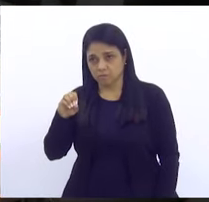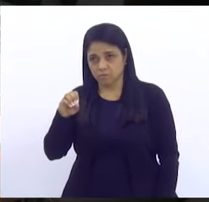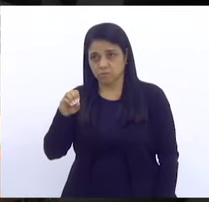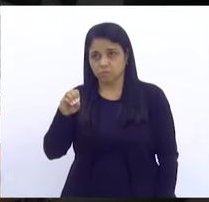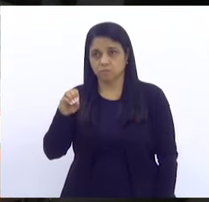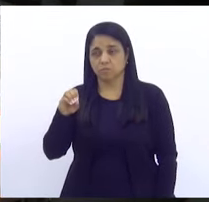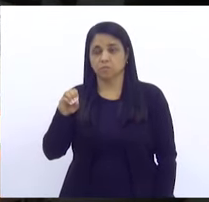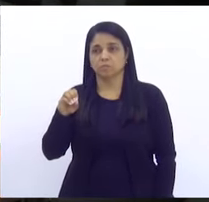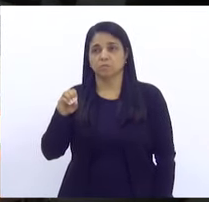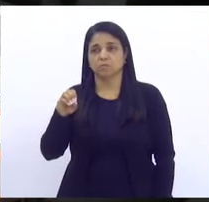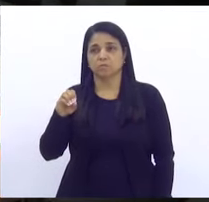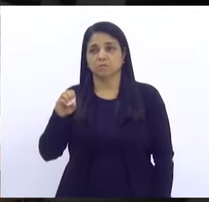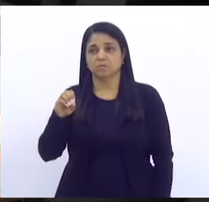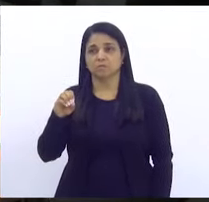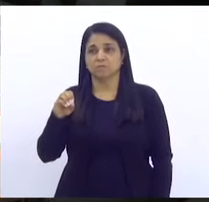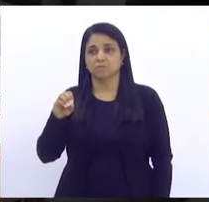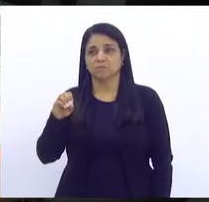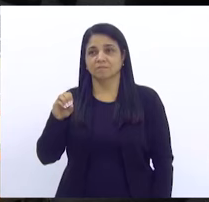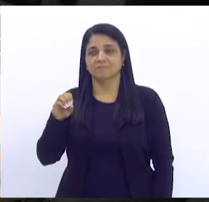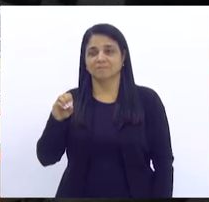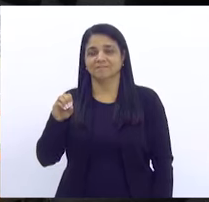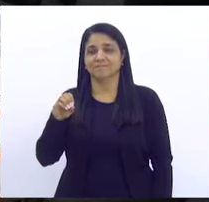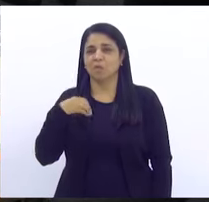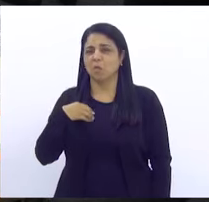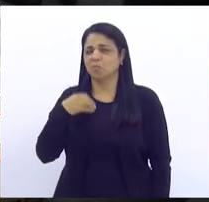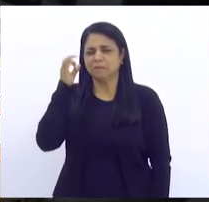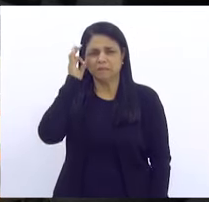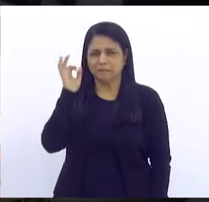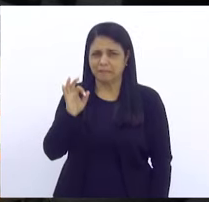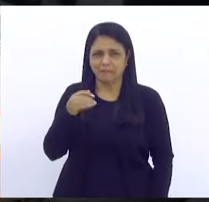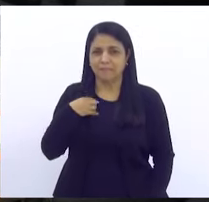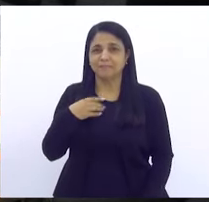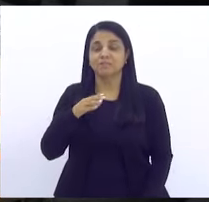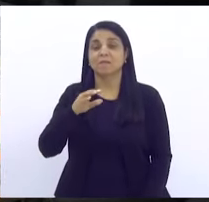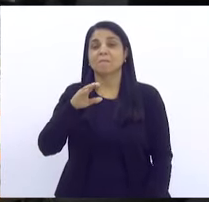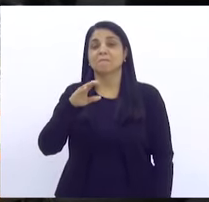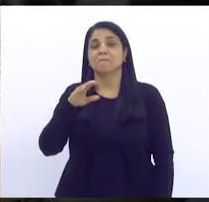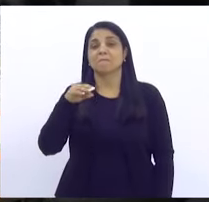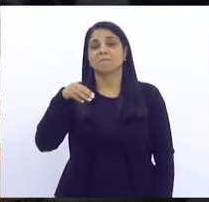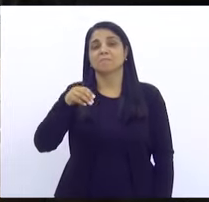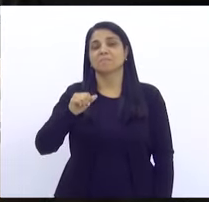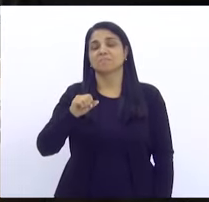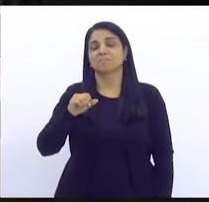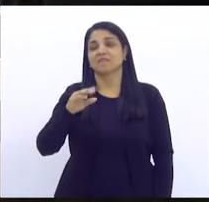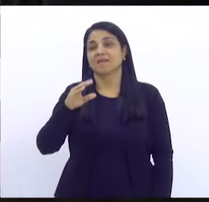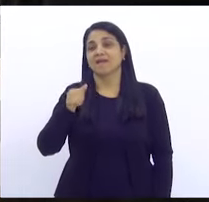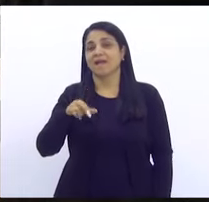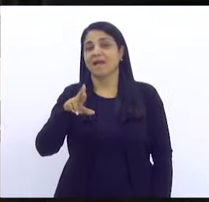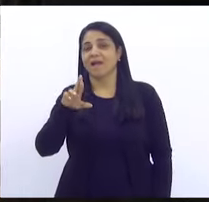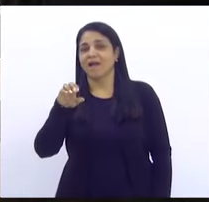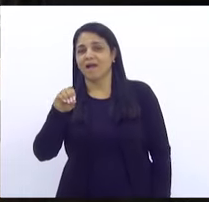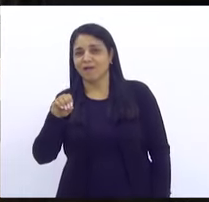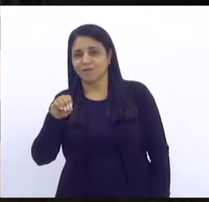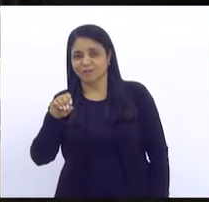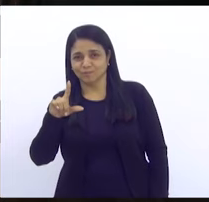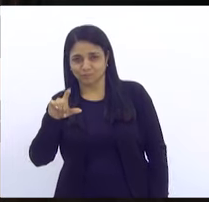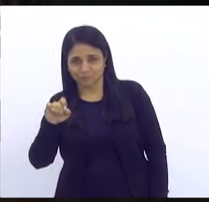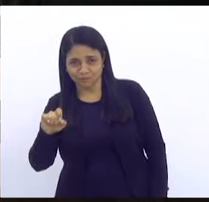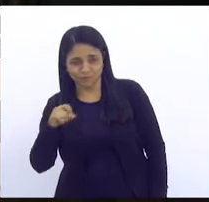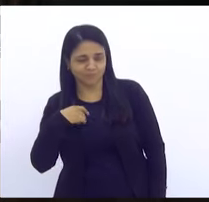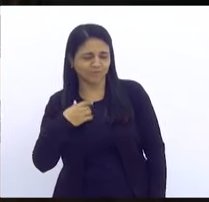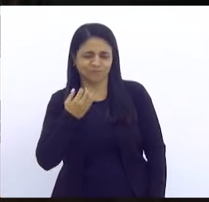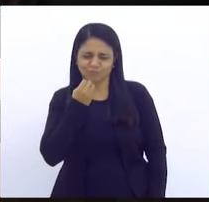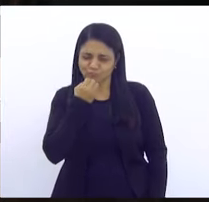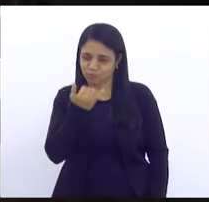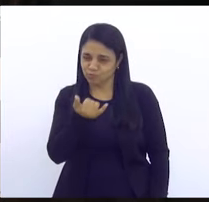É Márcio Galberto, não, eu entendi Carlos Alberto. Não, Márcio Galberto. Então, solicitou aí a para